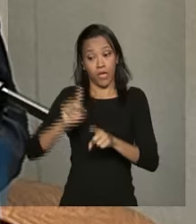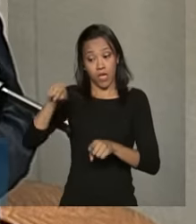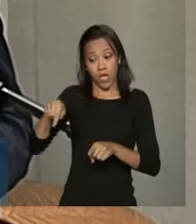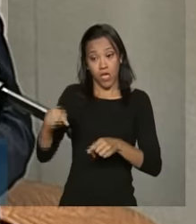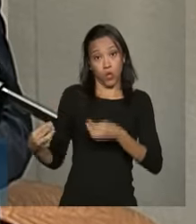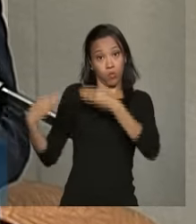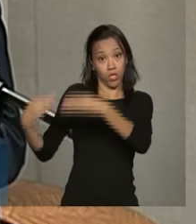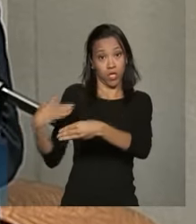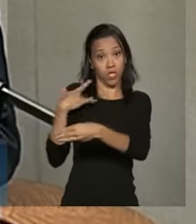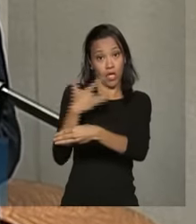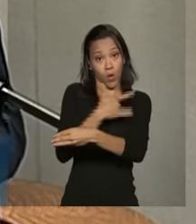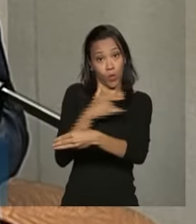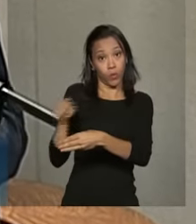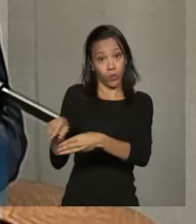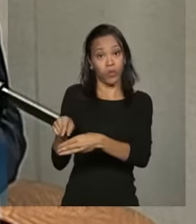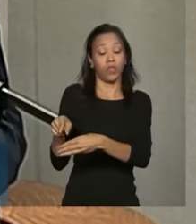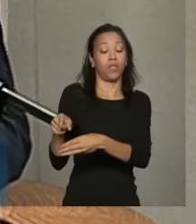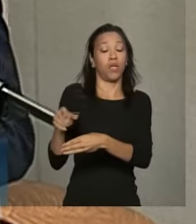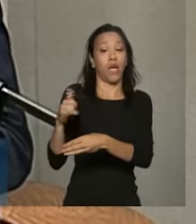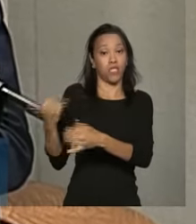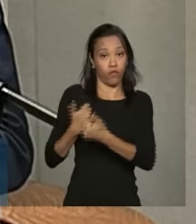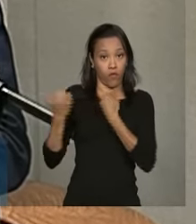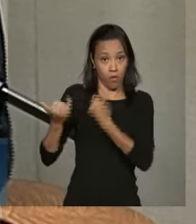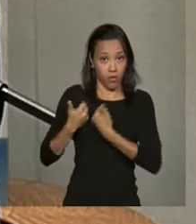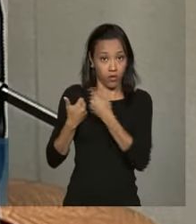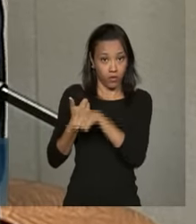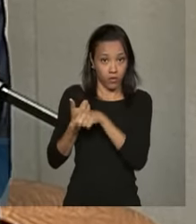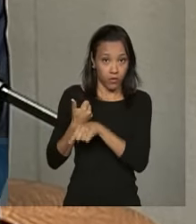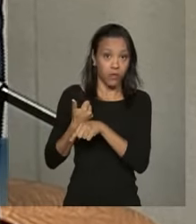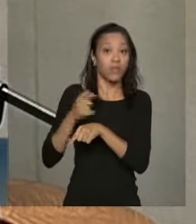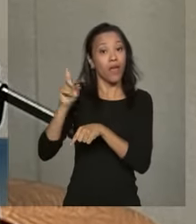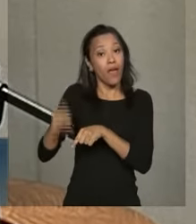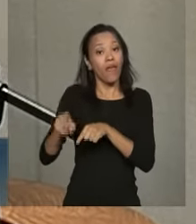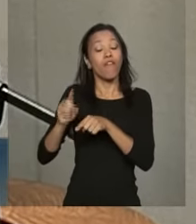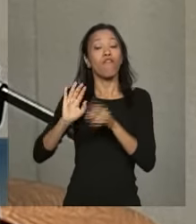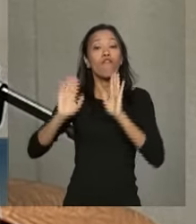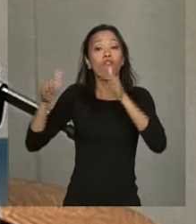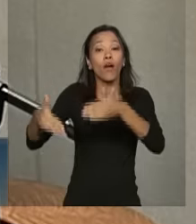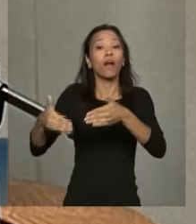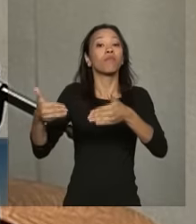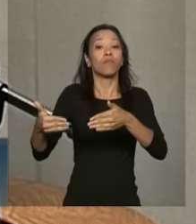dado é invertido mais Possivelmente relacionado à exploração